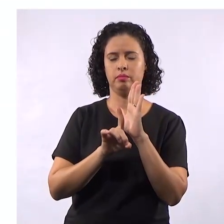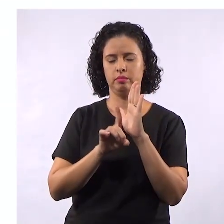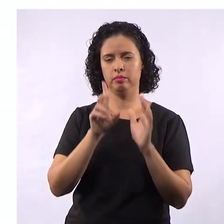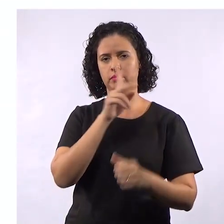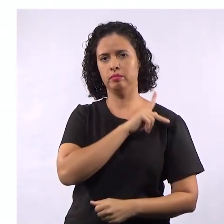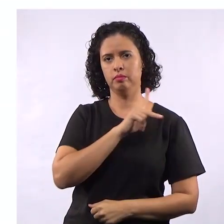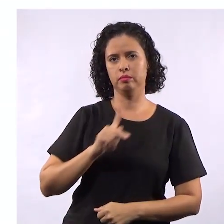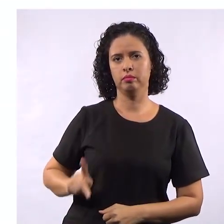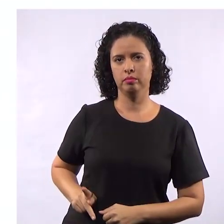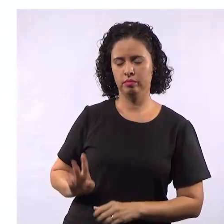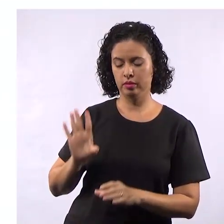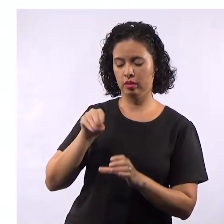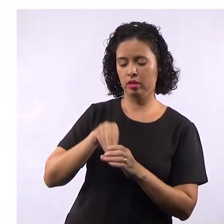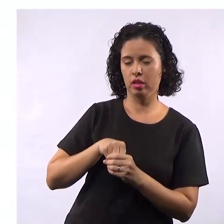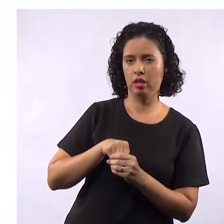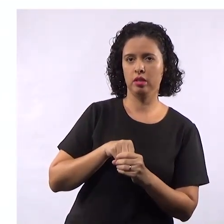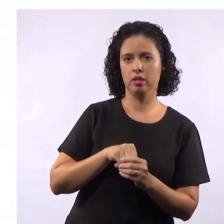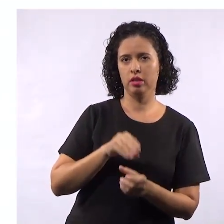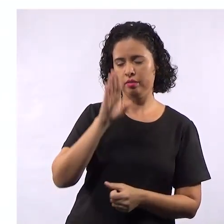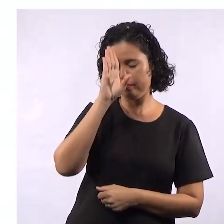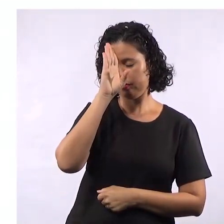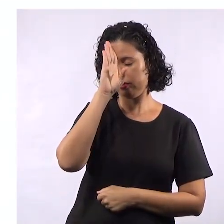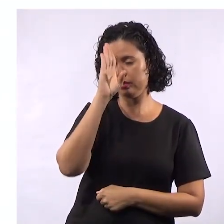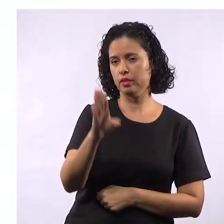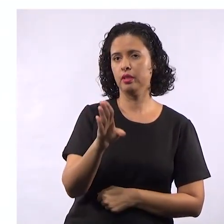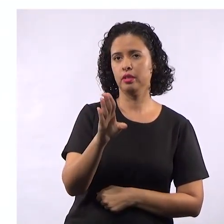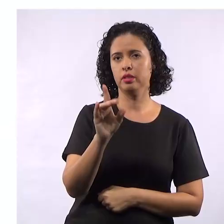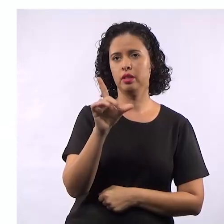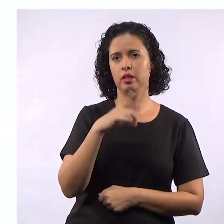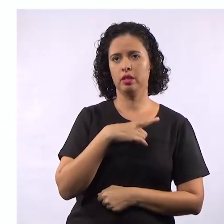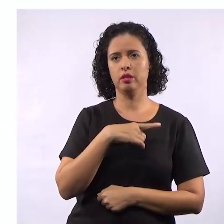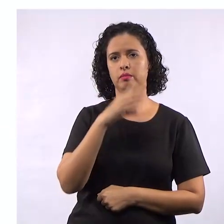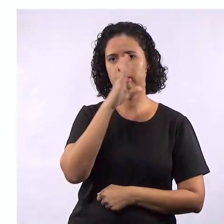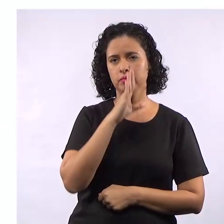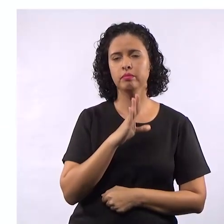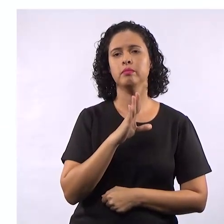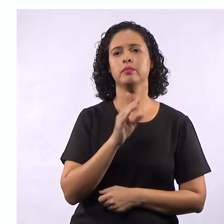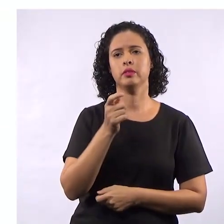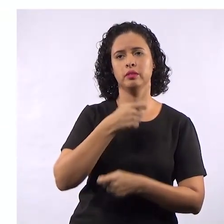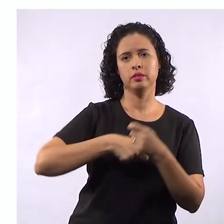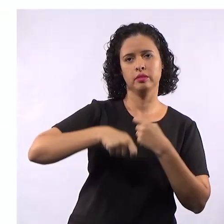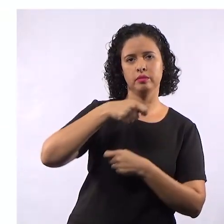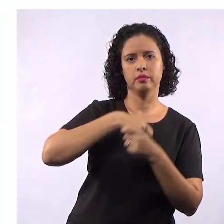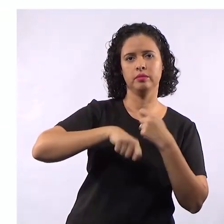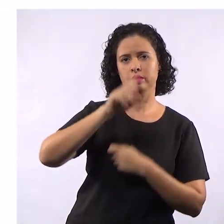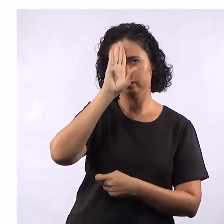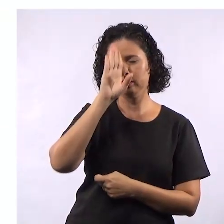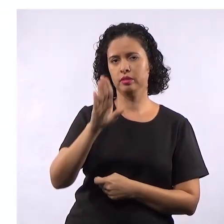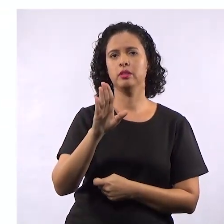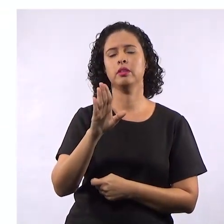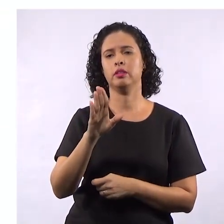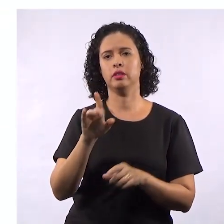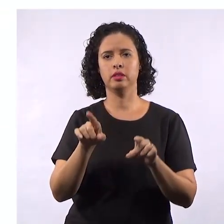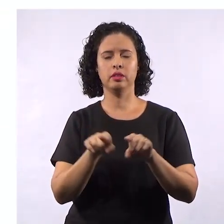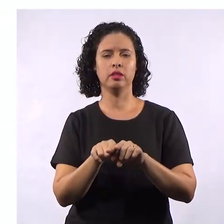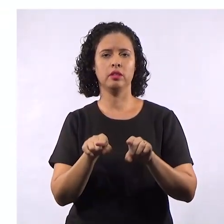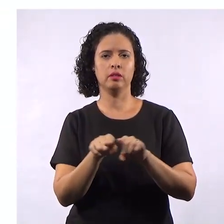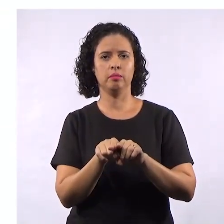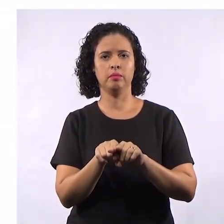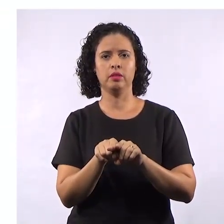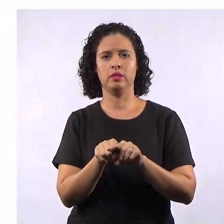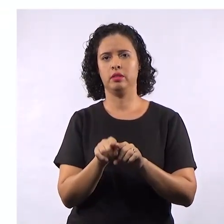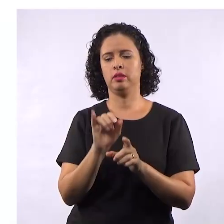elas sem personalidade jurídica, denominadas de sociedades de fato ou irregulares, tá? De fato, gente, porque